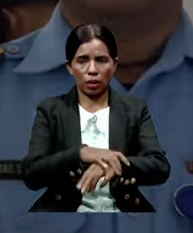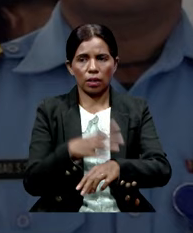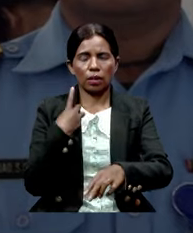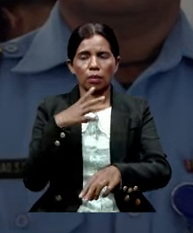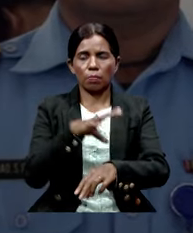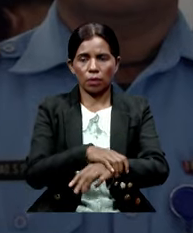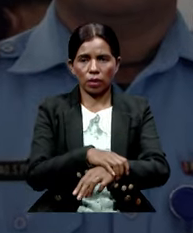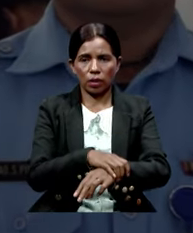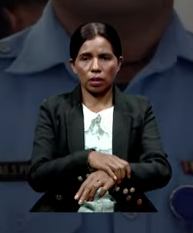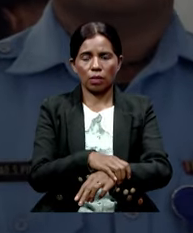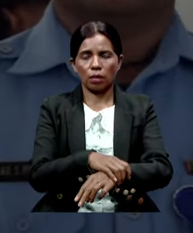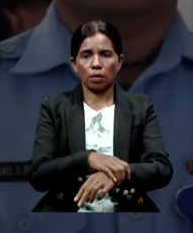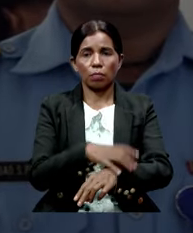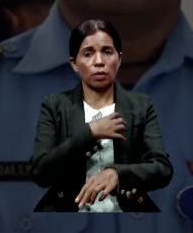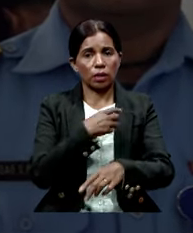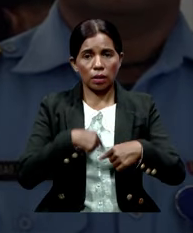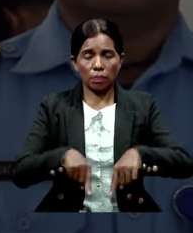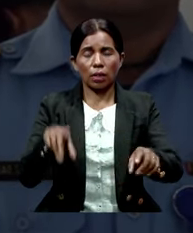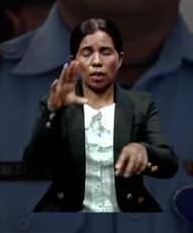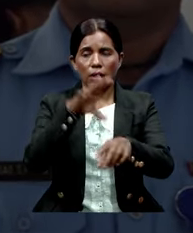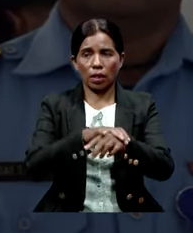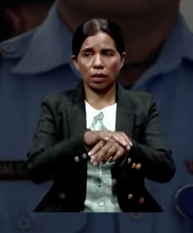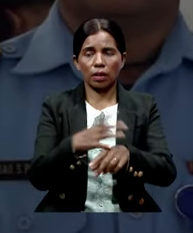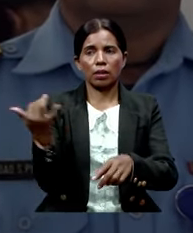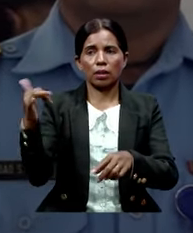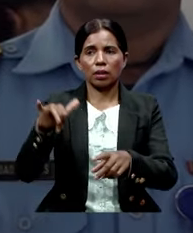polícia sira tun halo atuação, sira mos